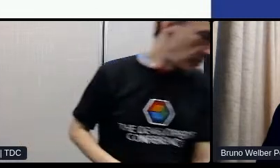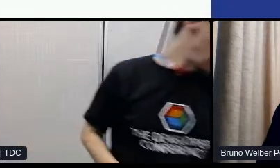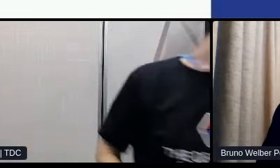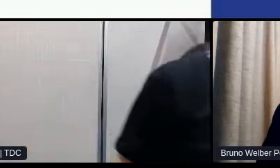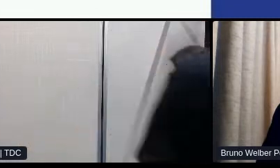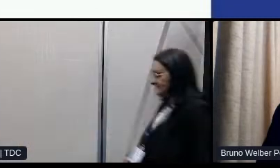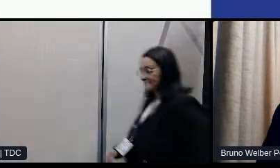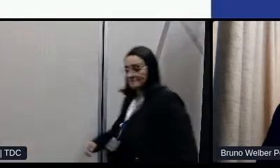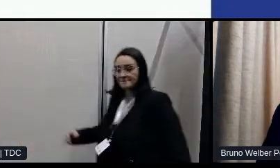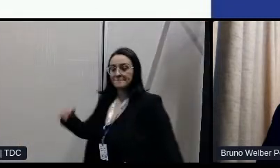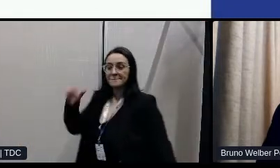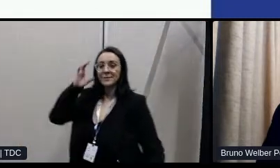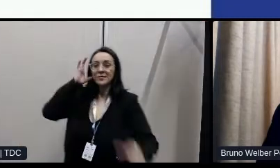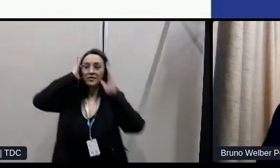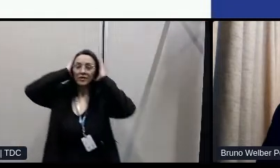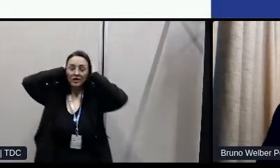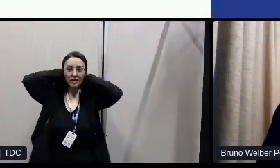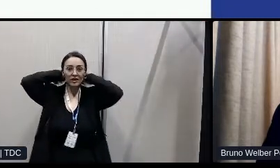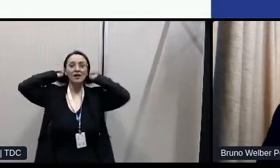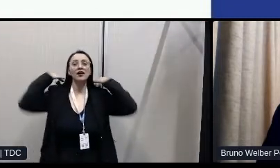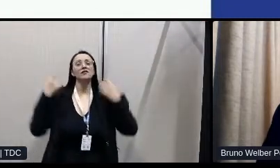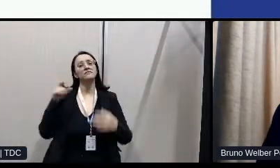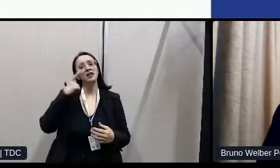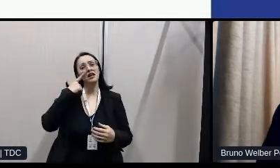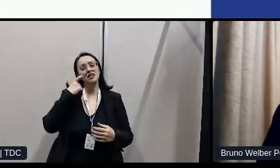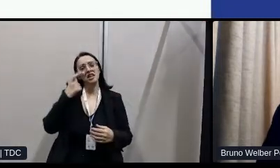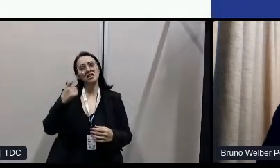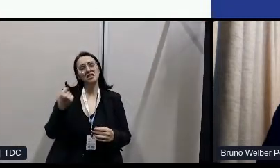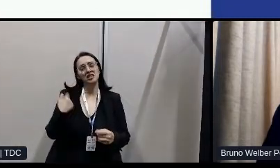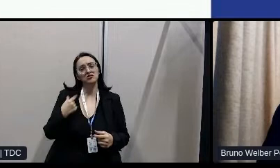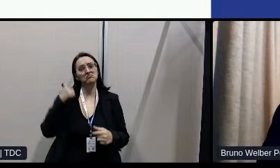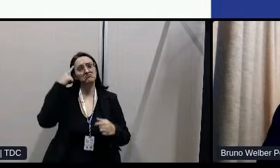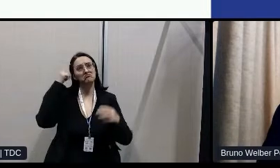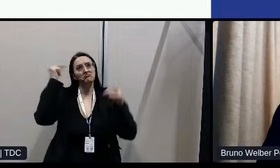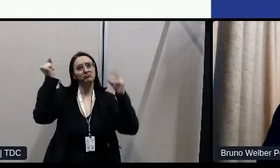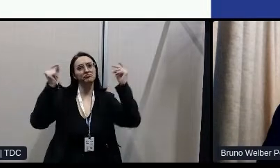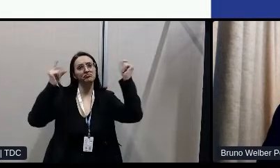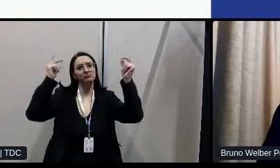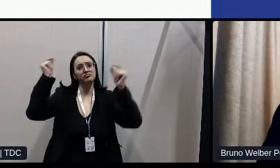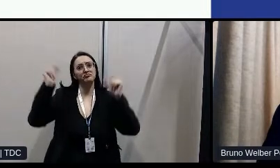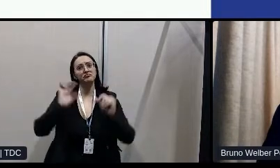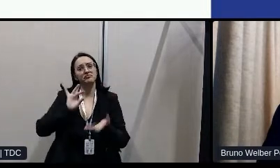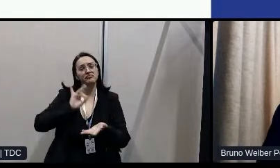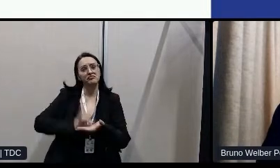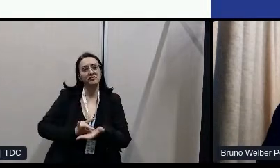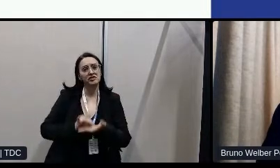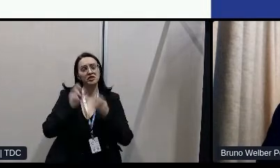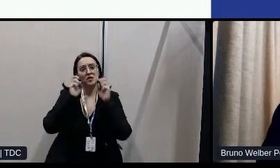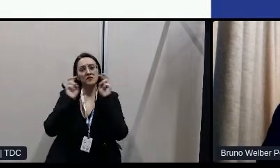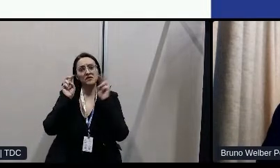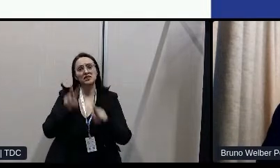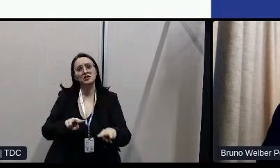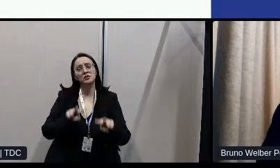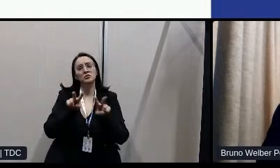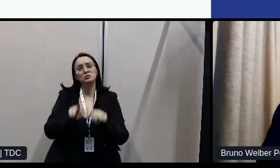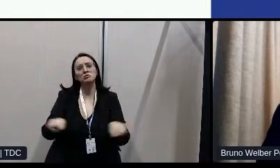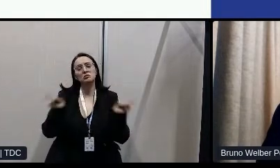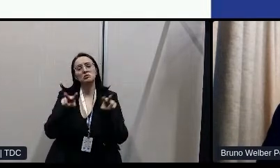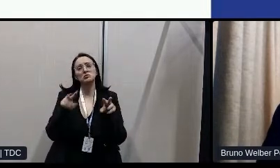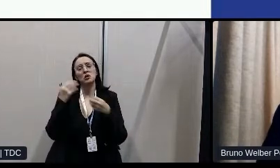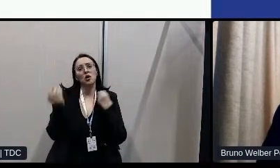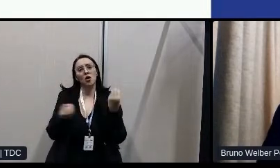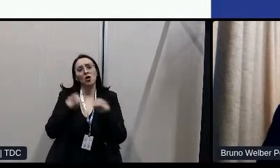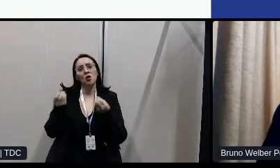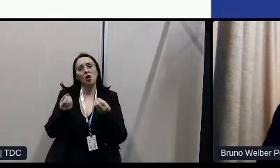foi interessante, deu alguma coisa bem legal, deu uns insights interessantes, a gente conseguiu ter realmente uma visão, de como são